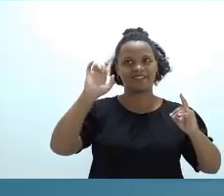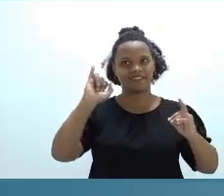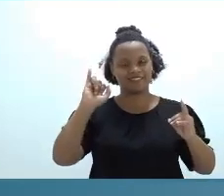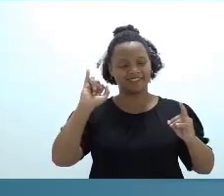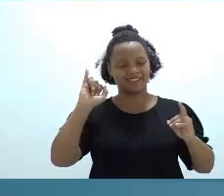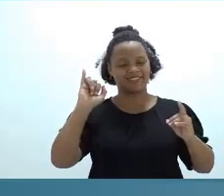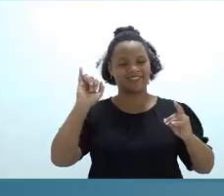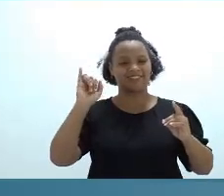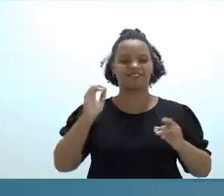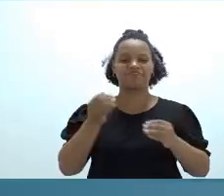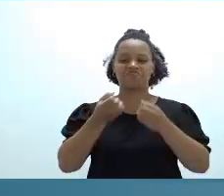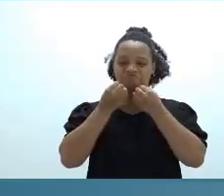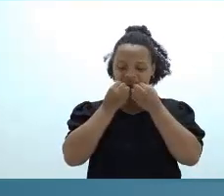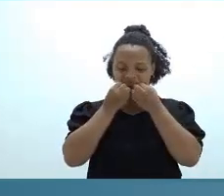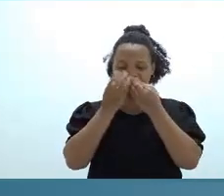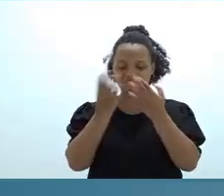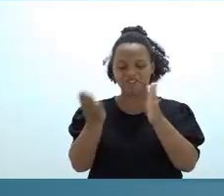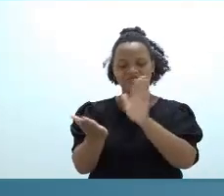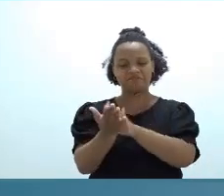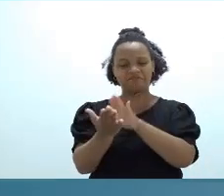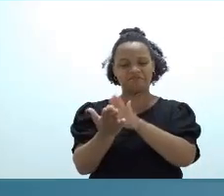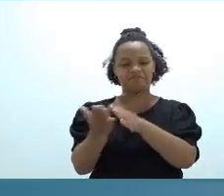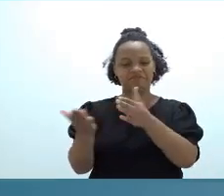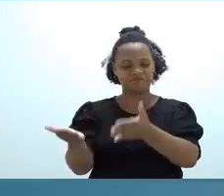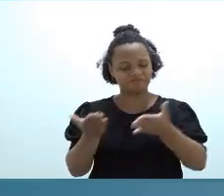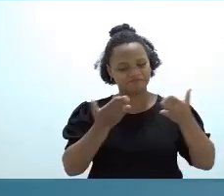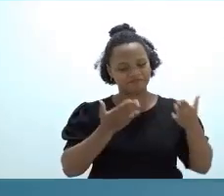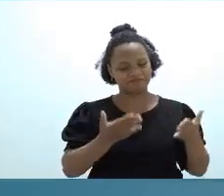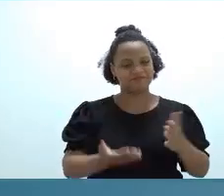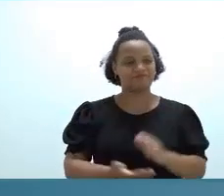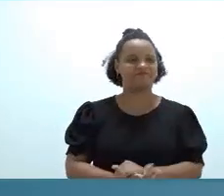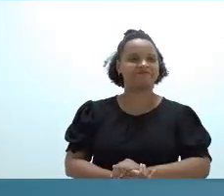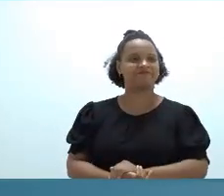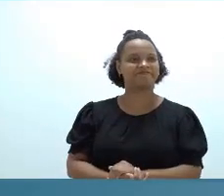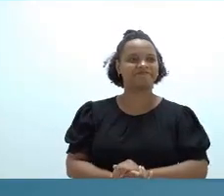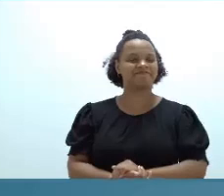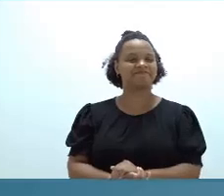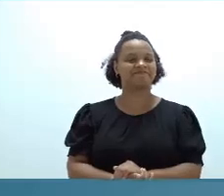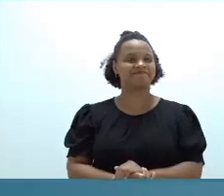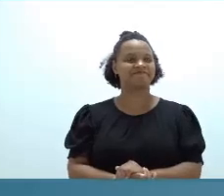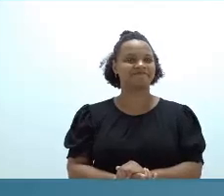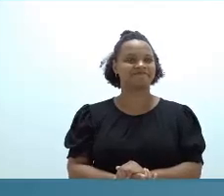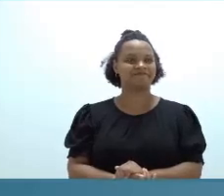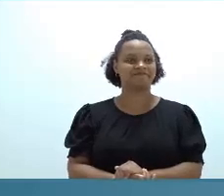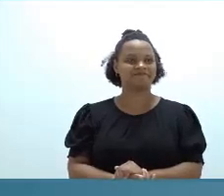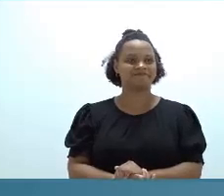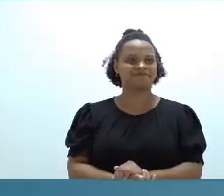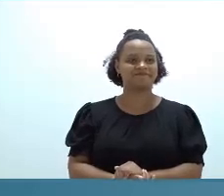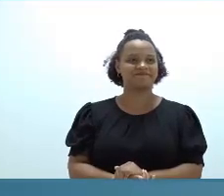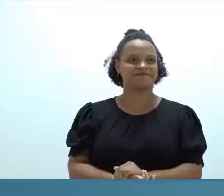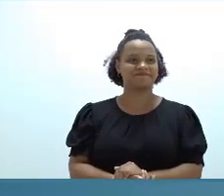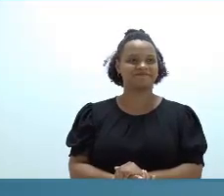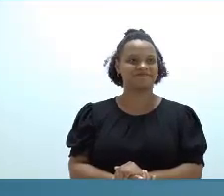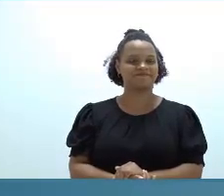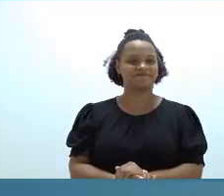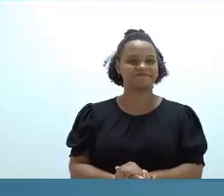recém-empossada, doutora Margui. Na minha opinião, doutora Margui já era para dar esse tribunal há muito tempo.